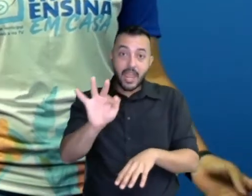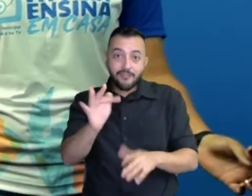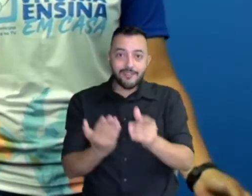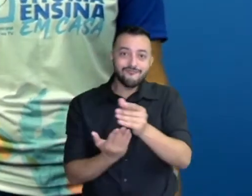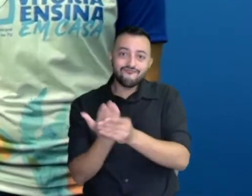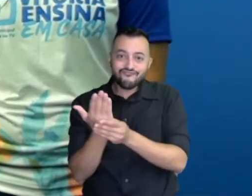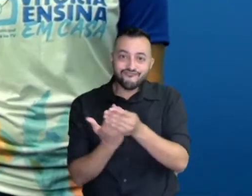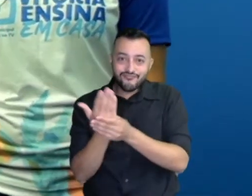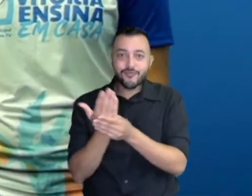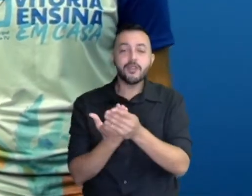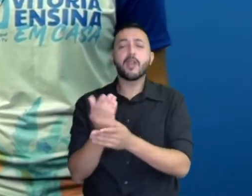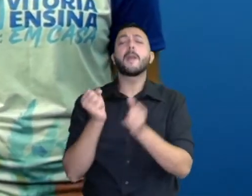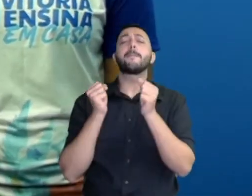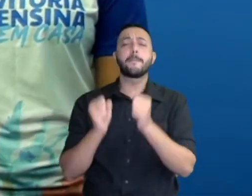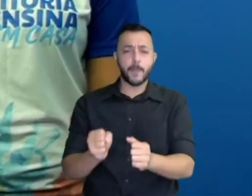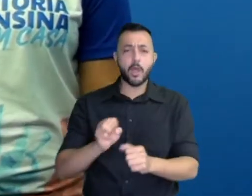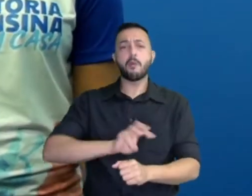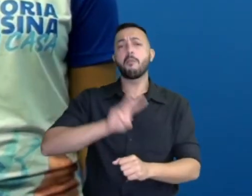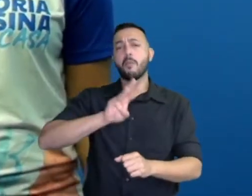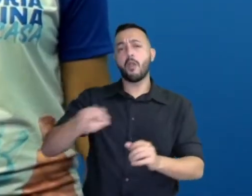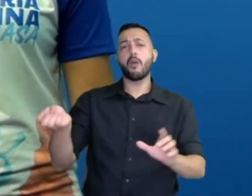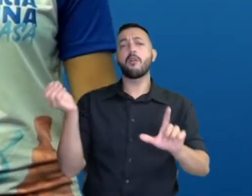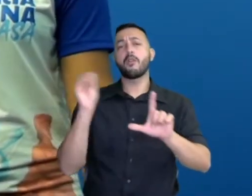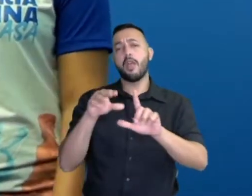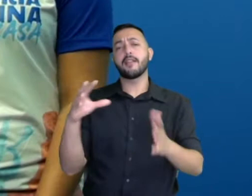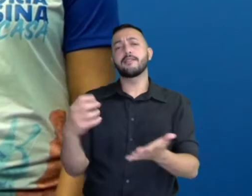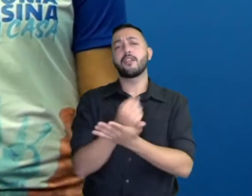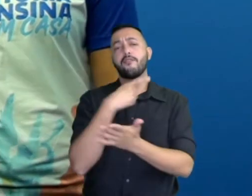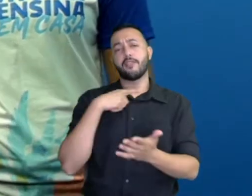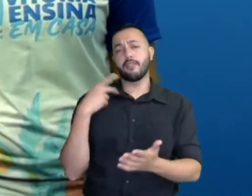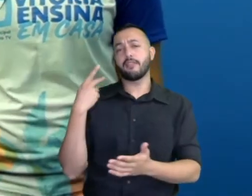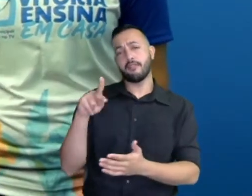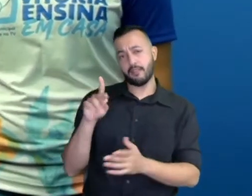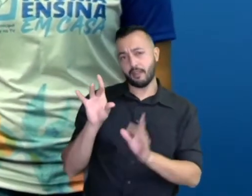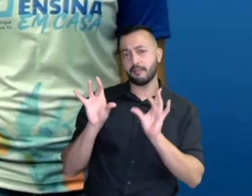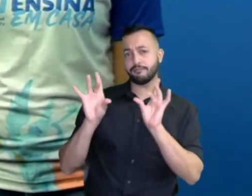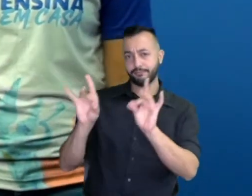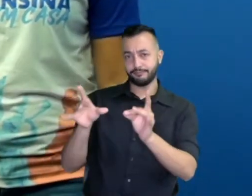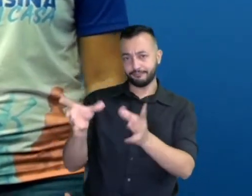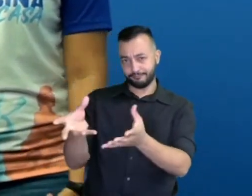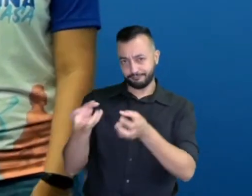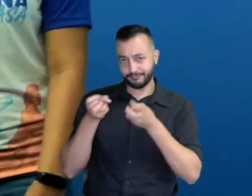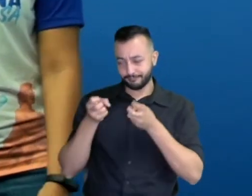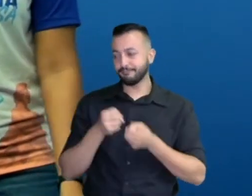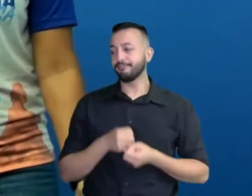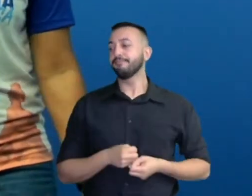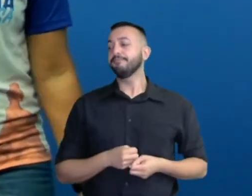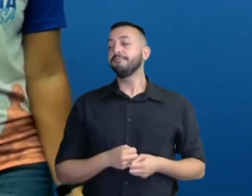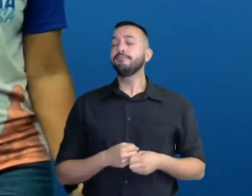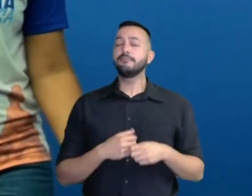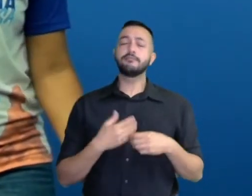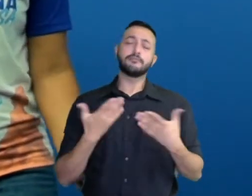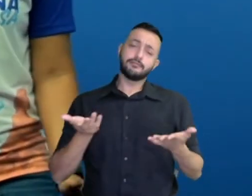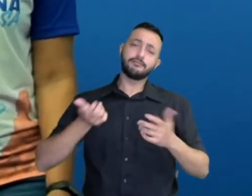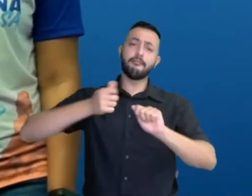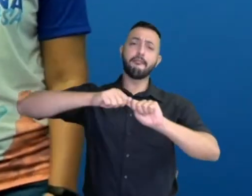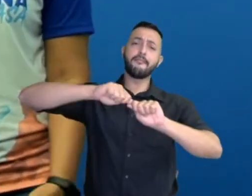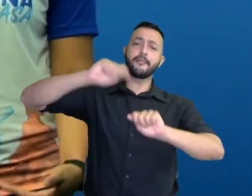só acessar o blog que ele vai estar lá salvo, tá bom? Então vamos lá. O que são os